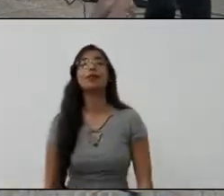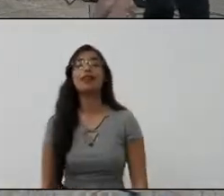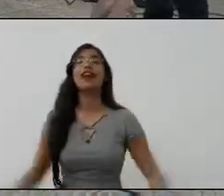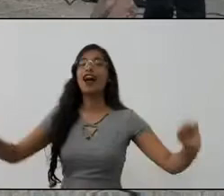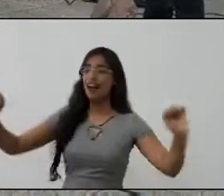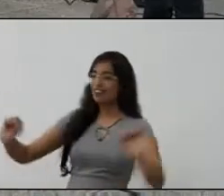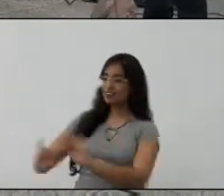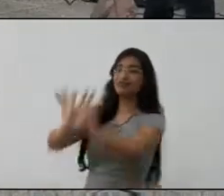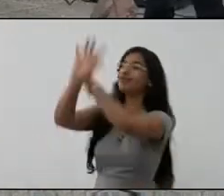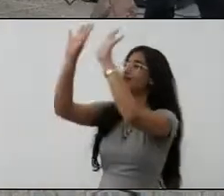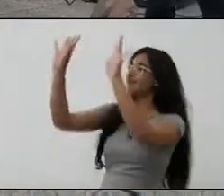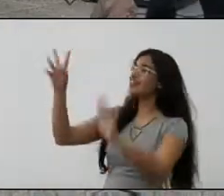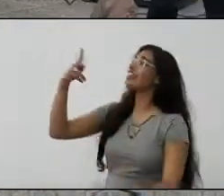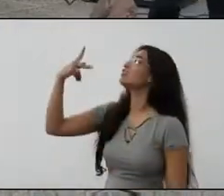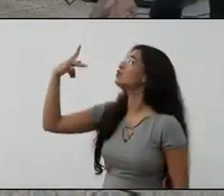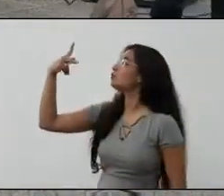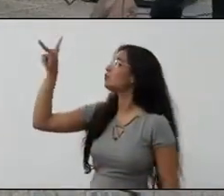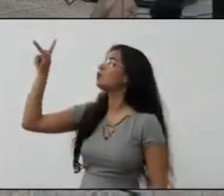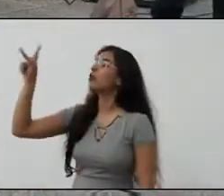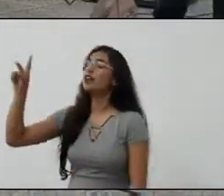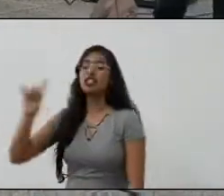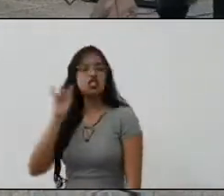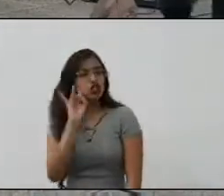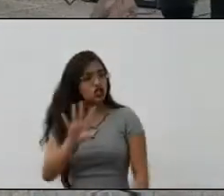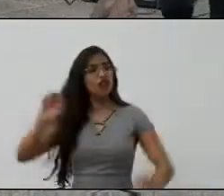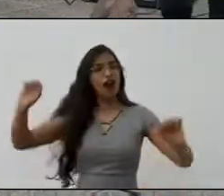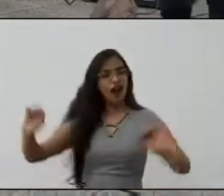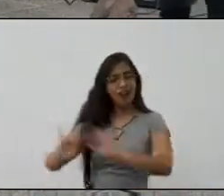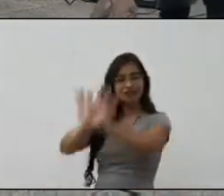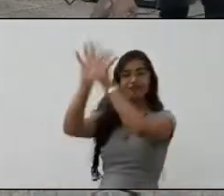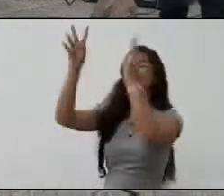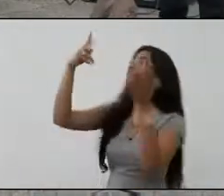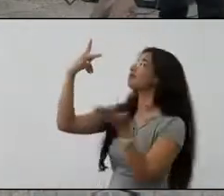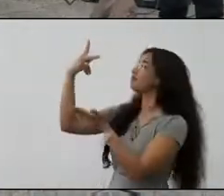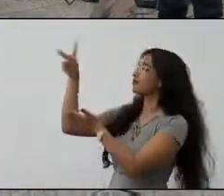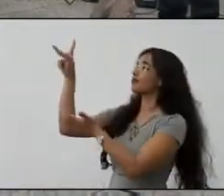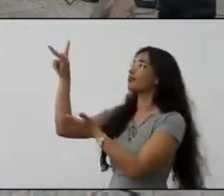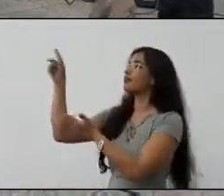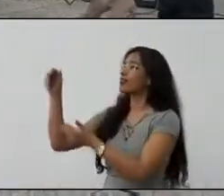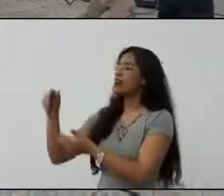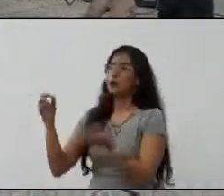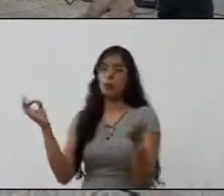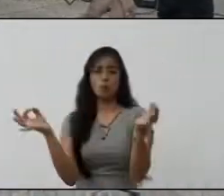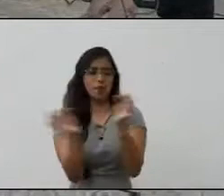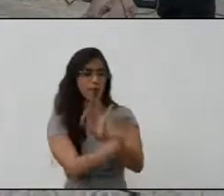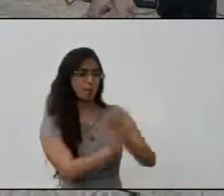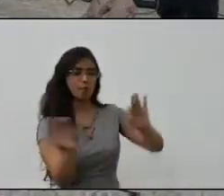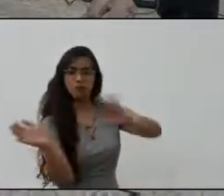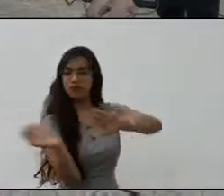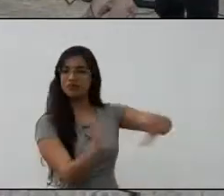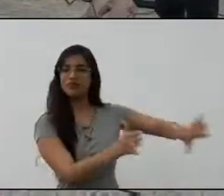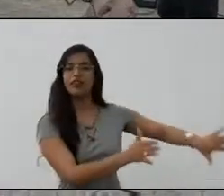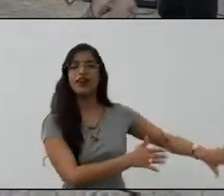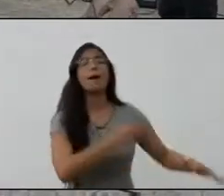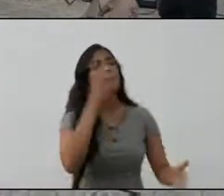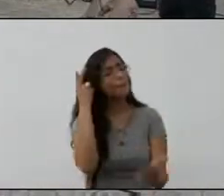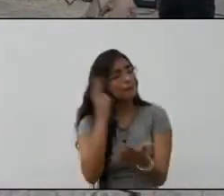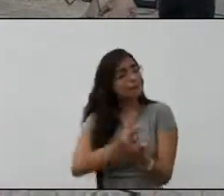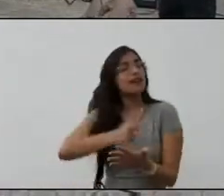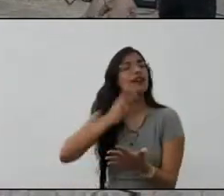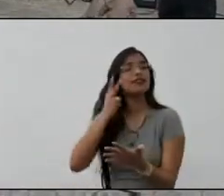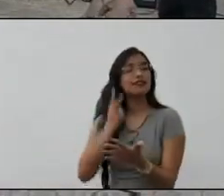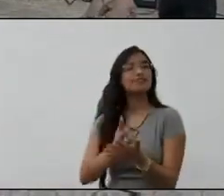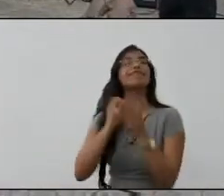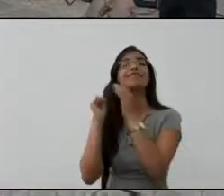vencedor, mas a glória é tua, totalmente tua, não mais de